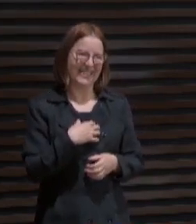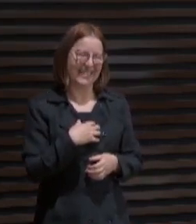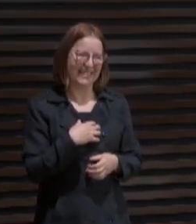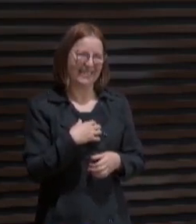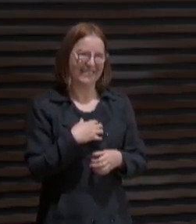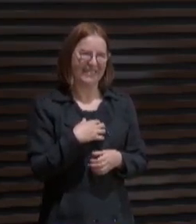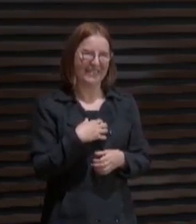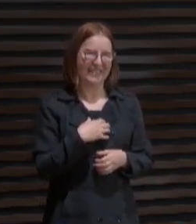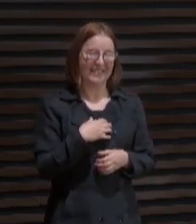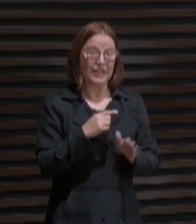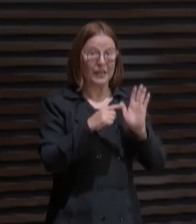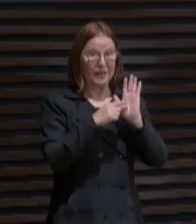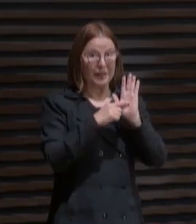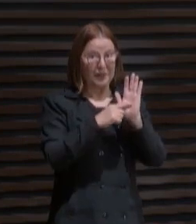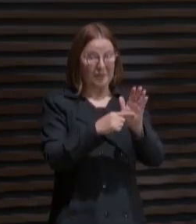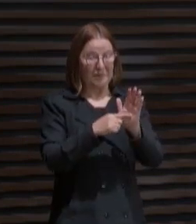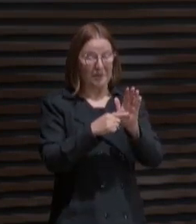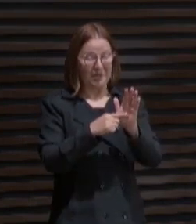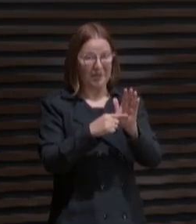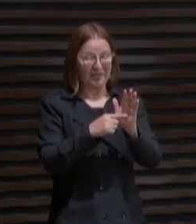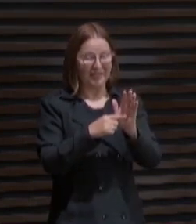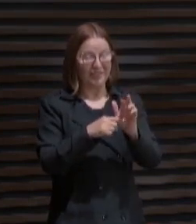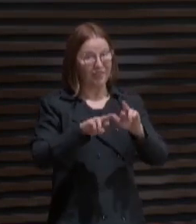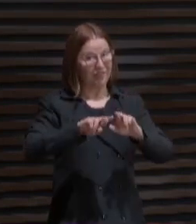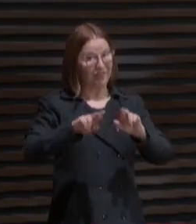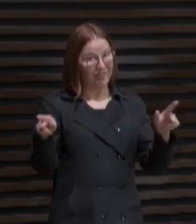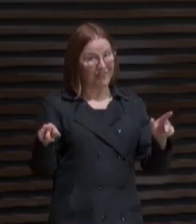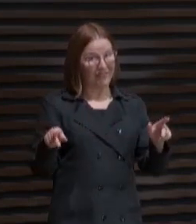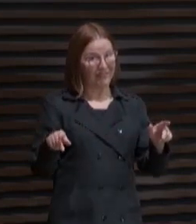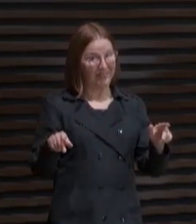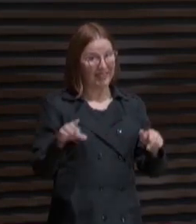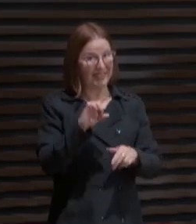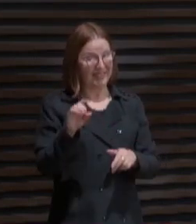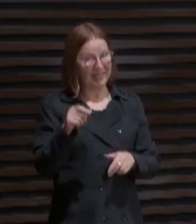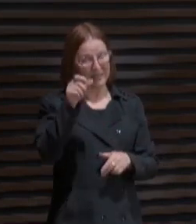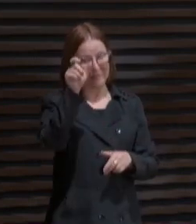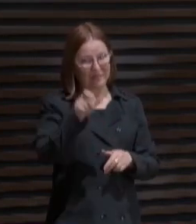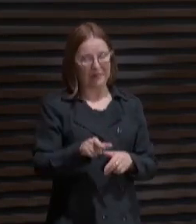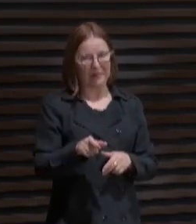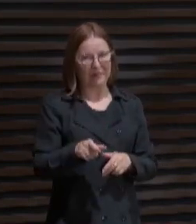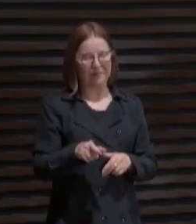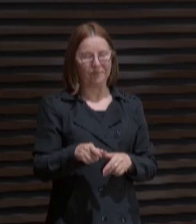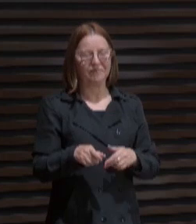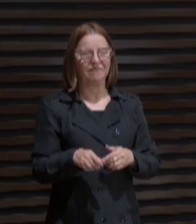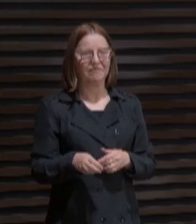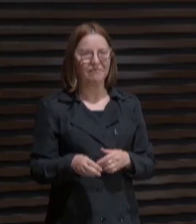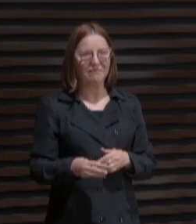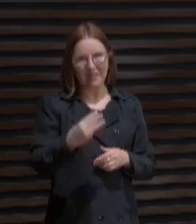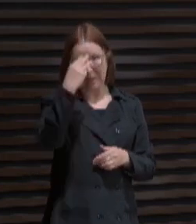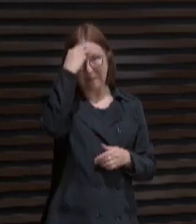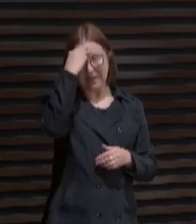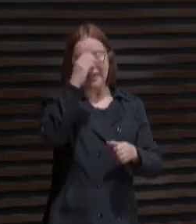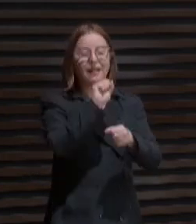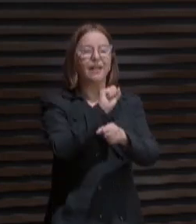reverberam essas emoções de forma diferentes. Maria aguarda a chegada de Jesus.